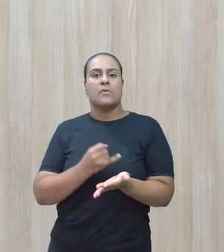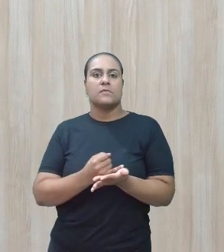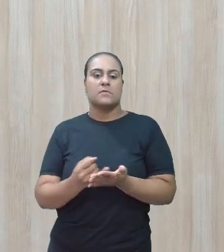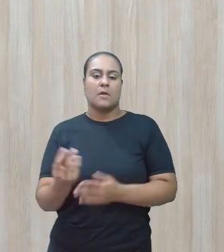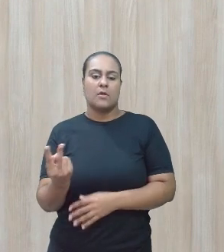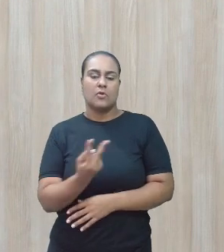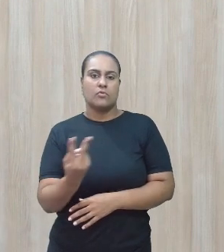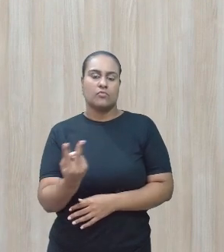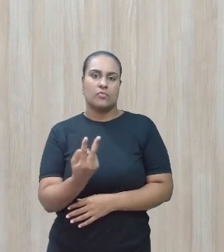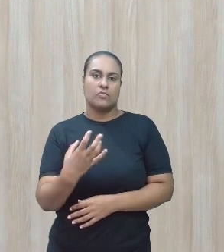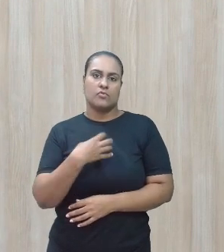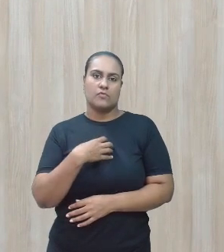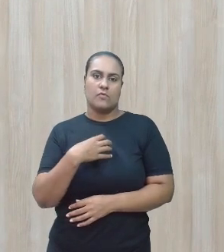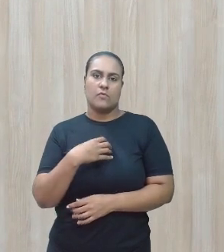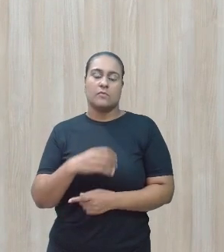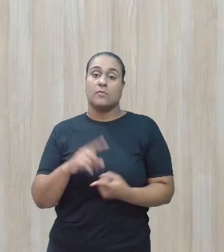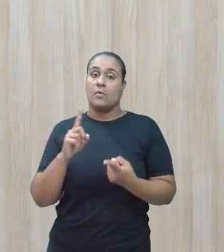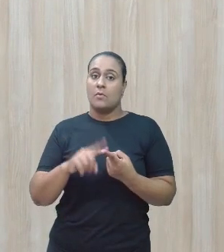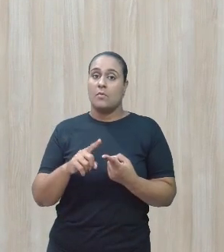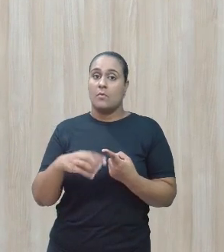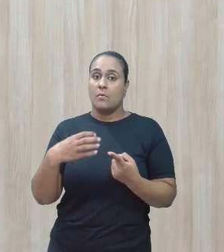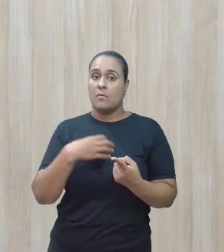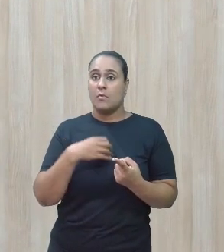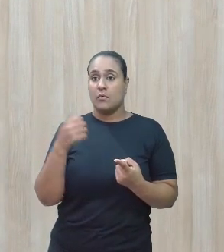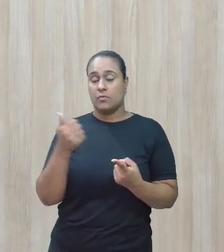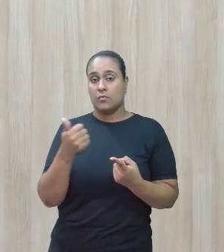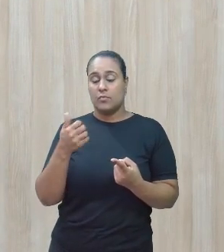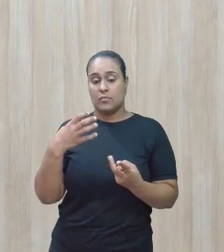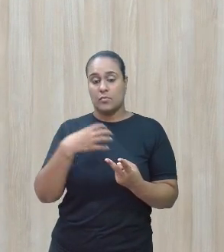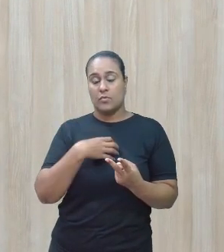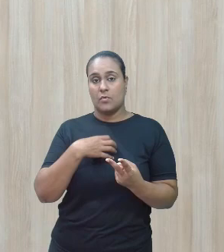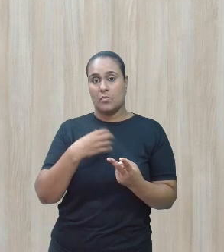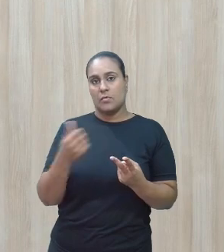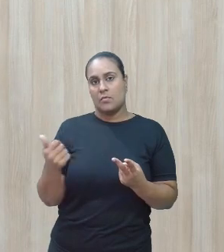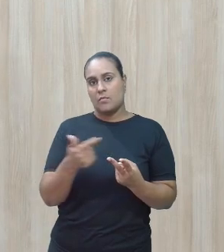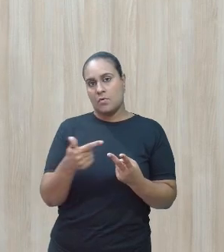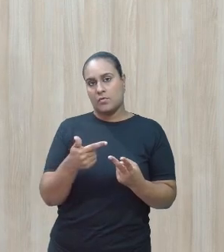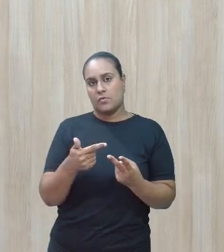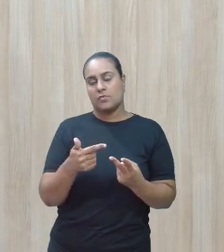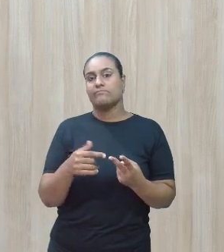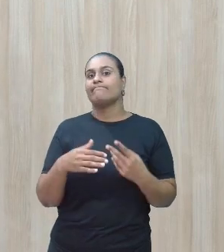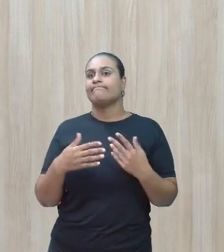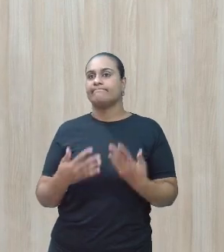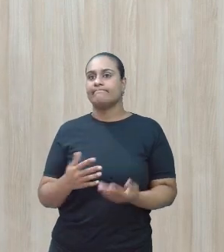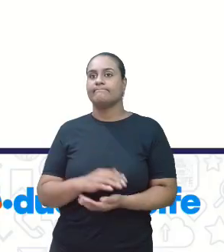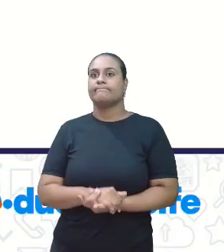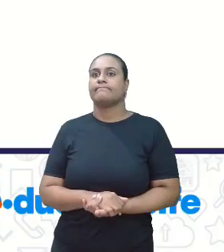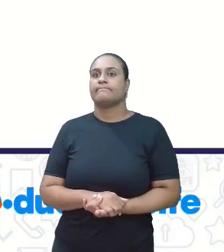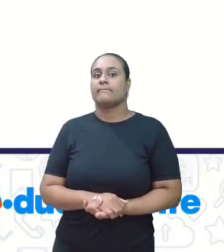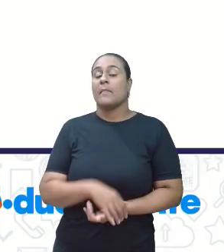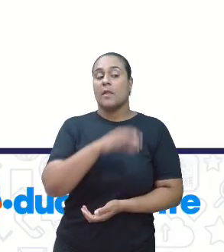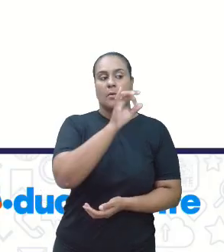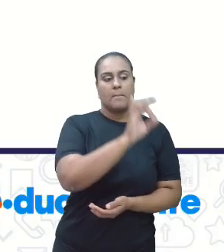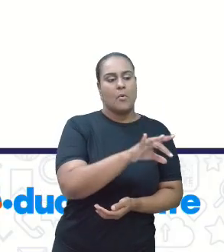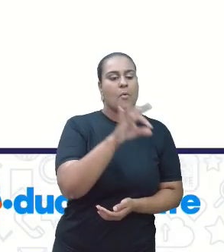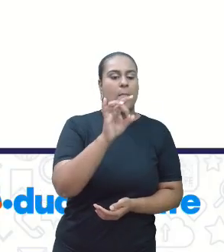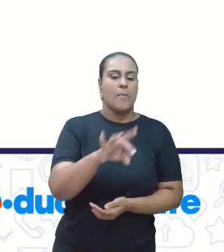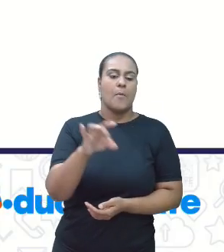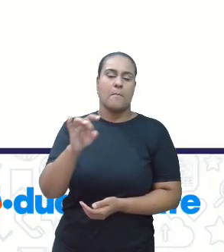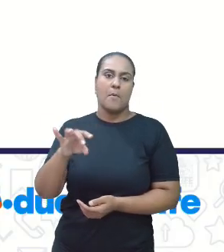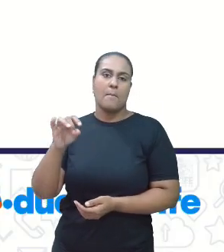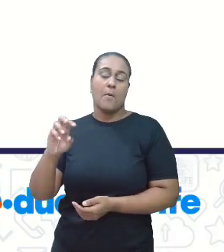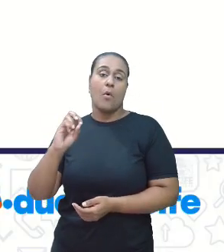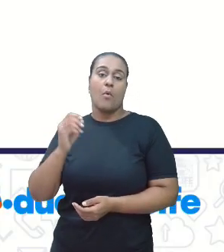como eu propus aqui, né? O modo 1 e o modo 2. Quando a gente pegou aqui, ó, de 1 por 1 ou indo